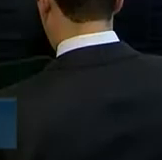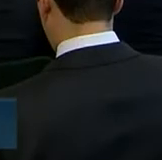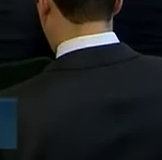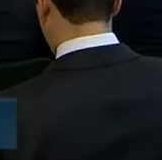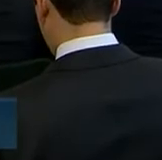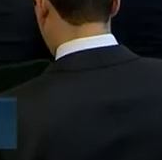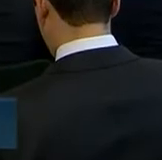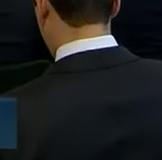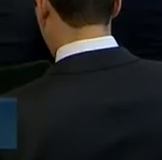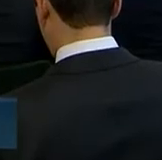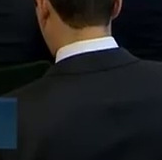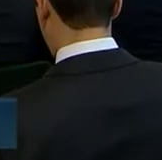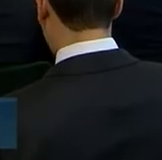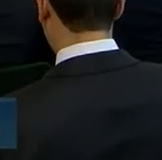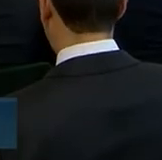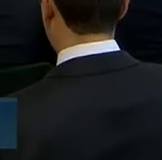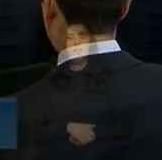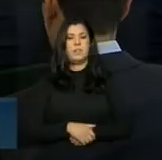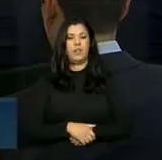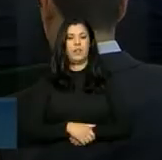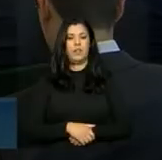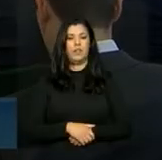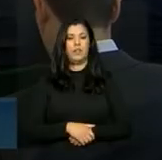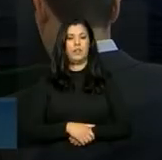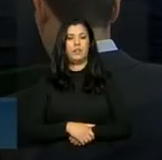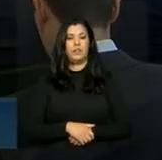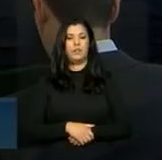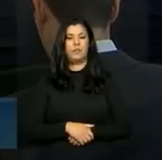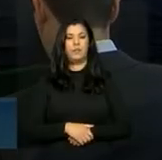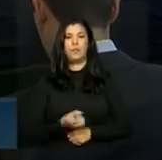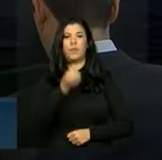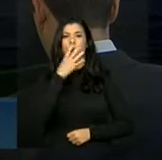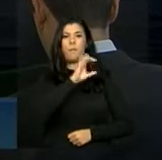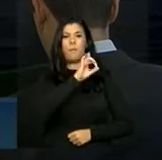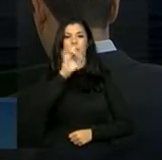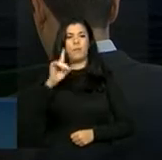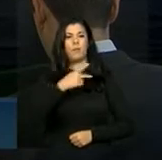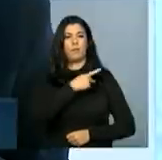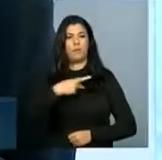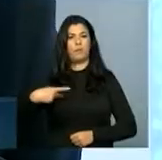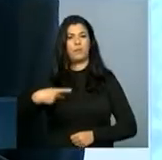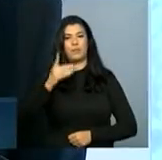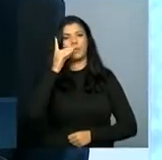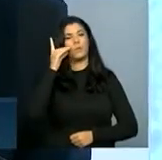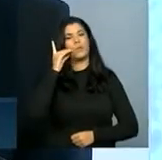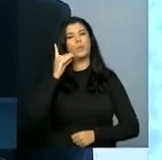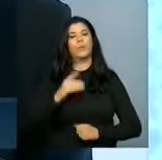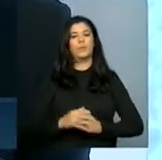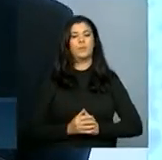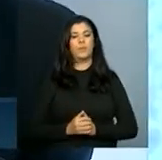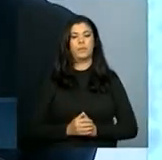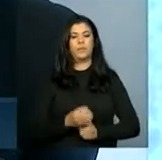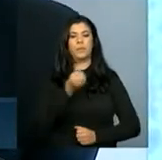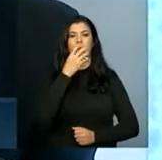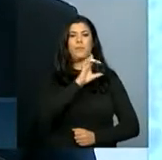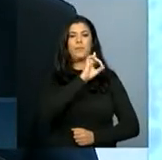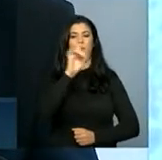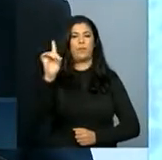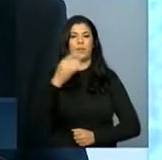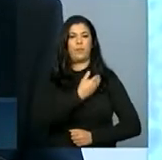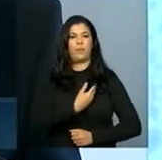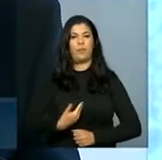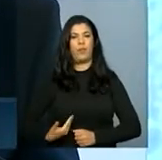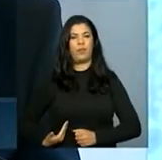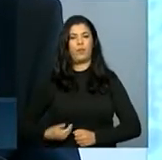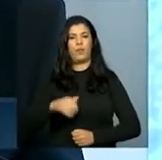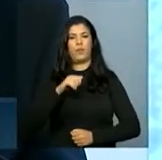bom dia presidenta Dilma Rousseff no Dia governador Geraldo